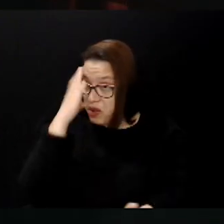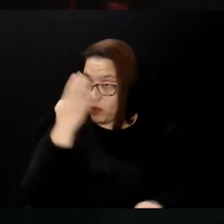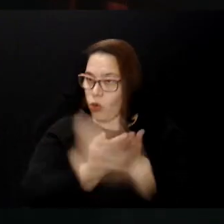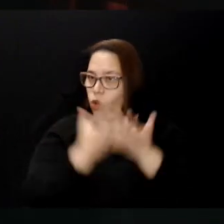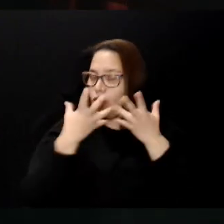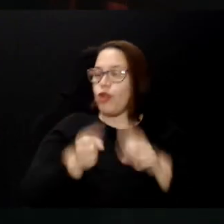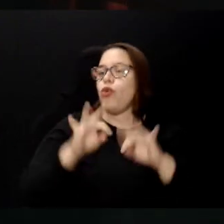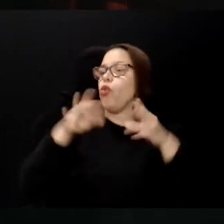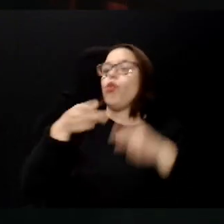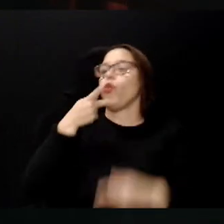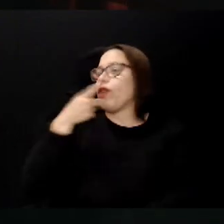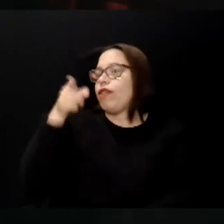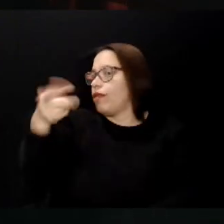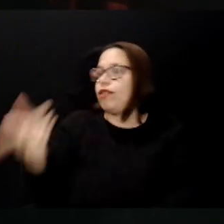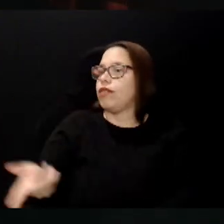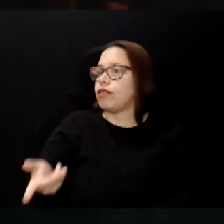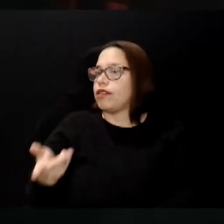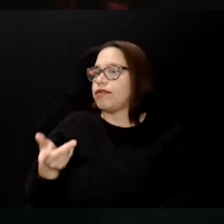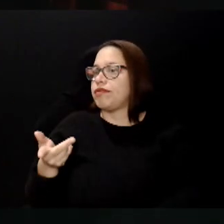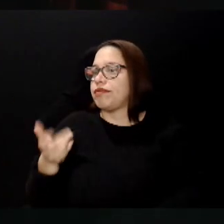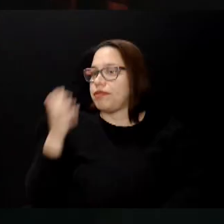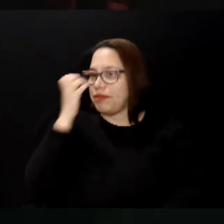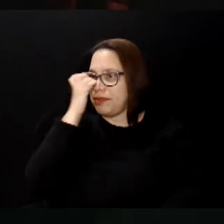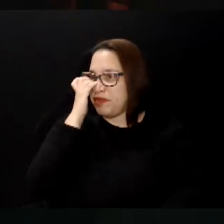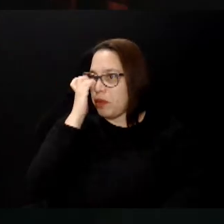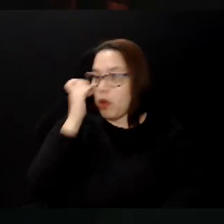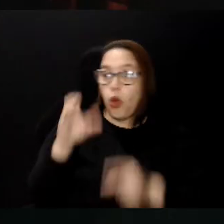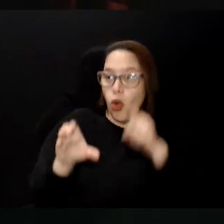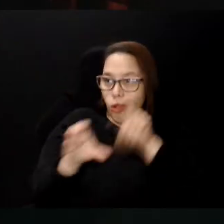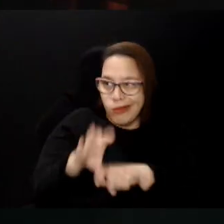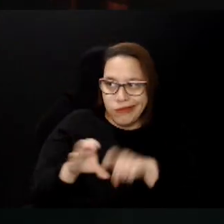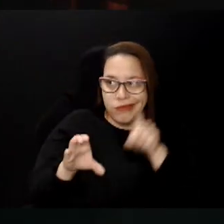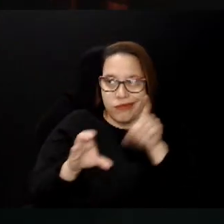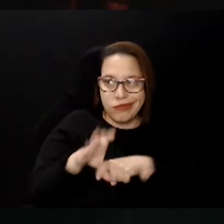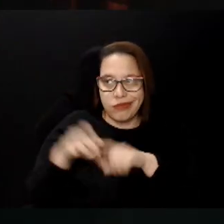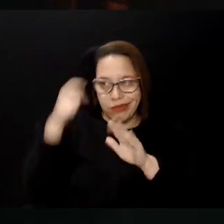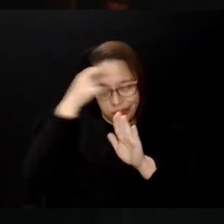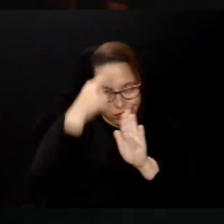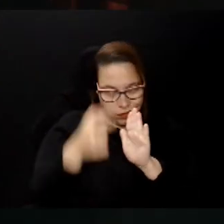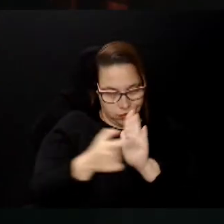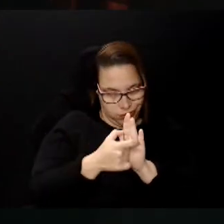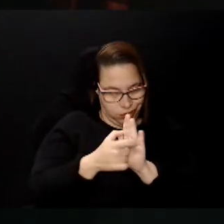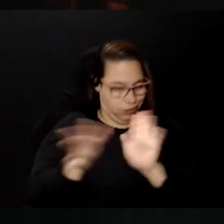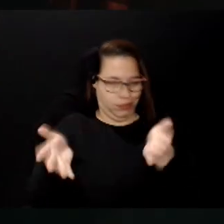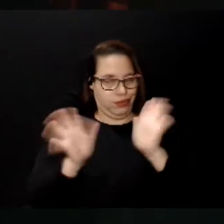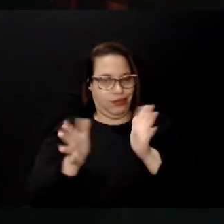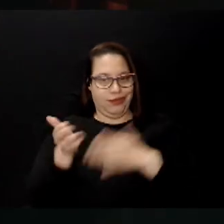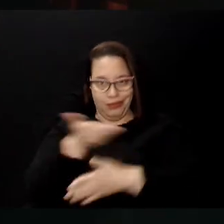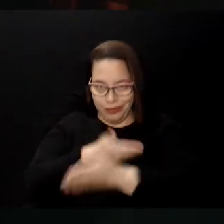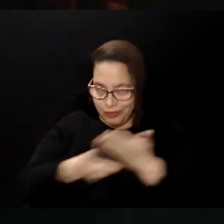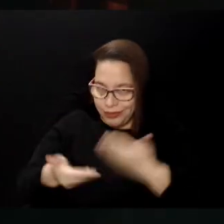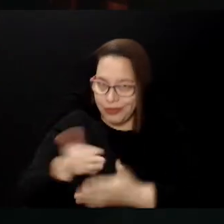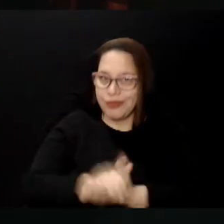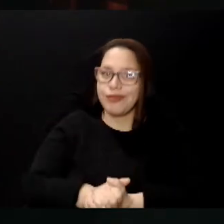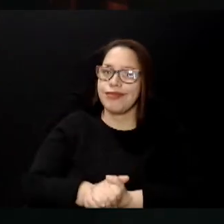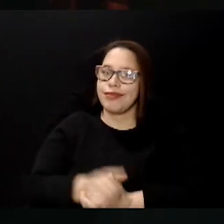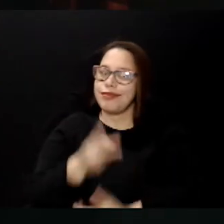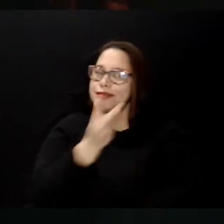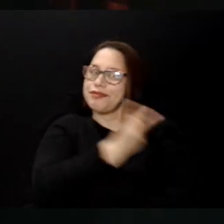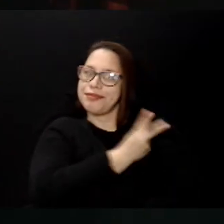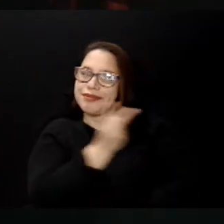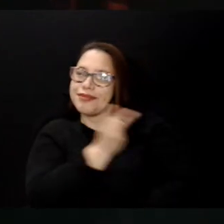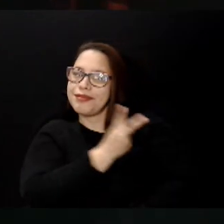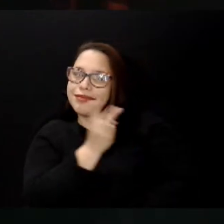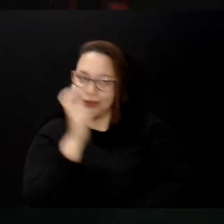Não se torne um dependente da IA. Acho que a gente contribuiu bastante através da expertise de vocês. Então eu